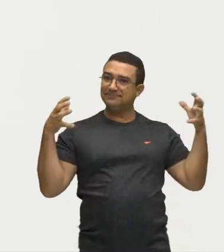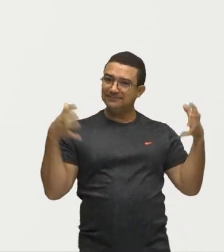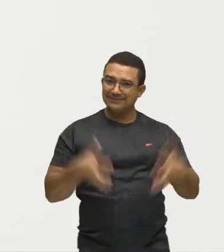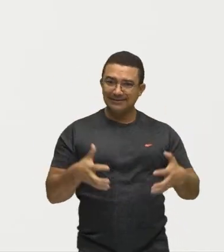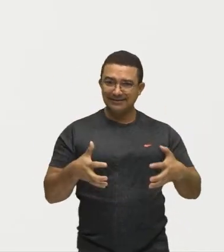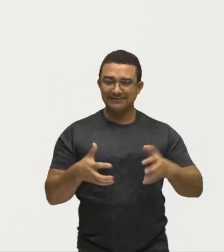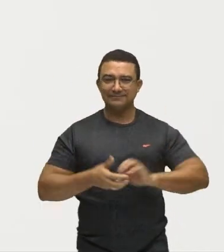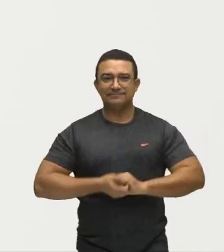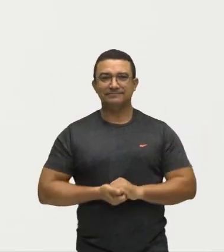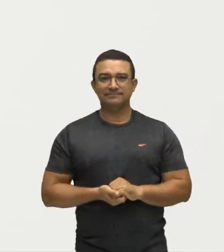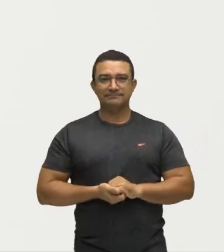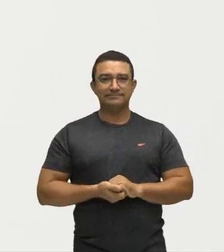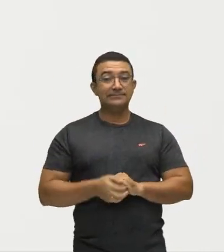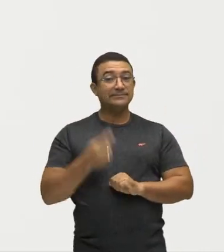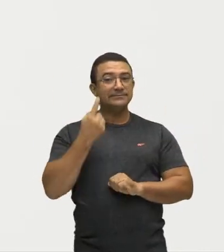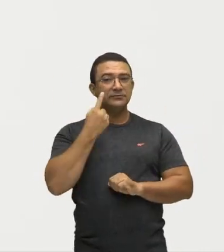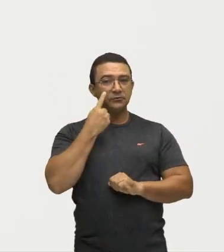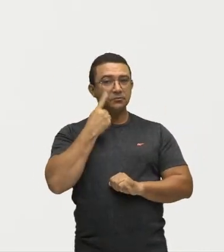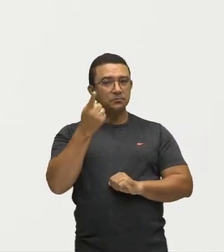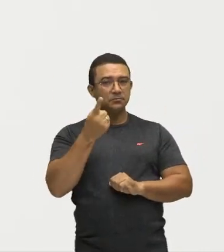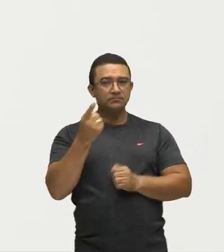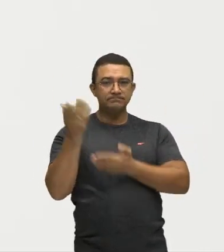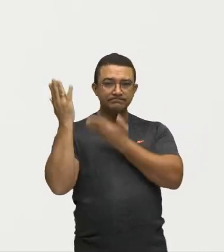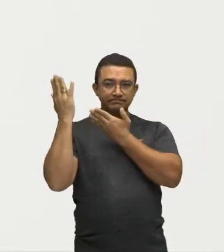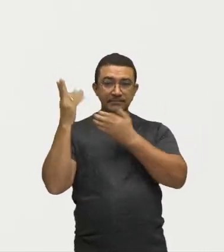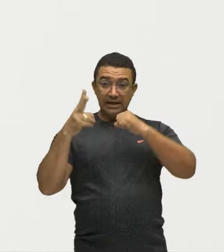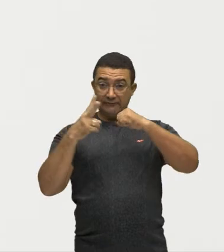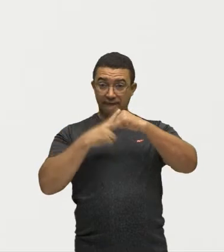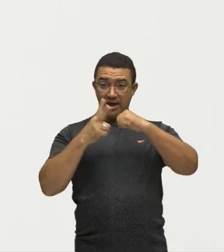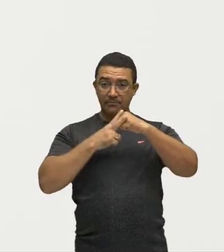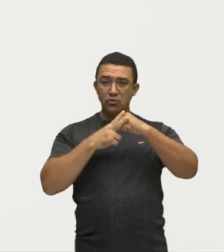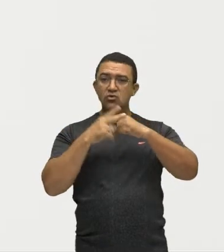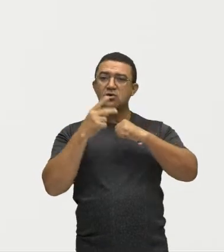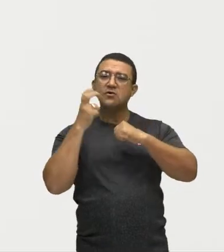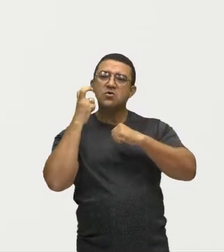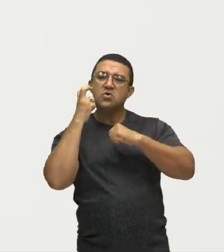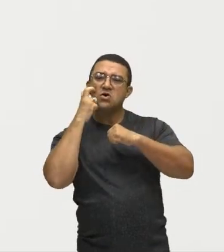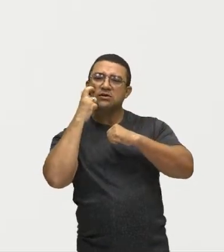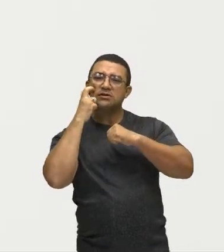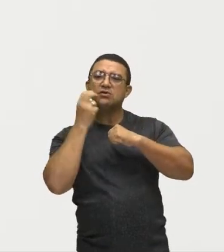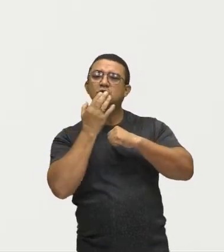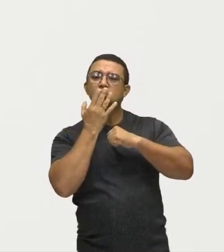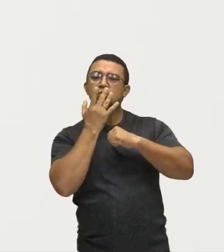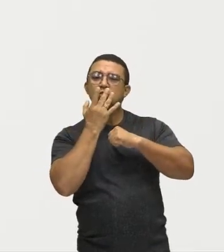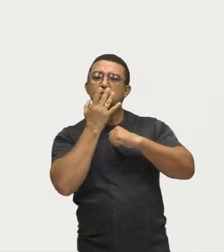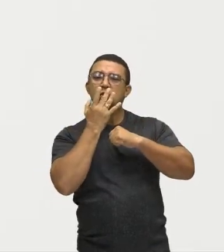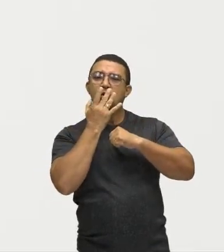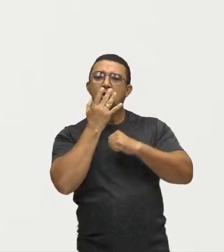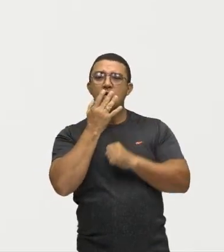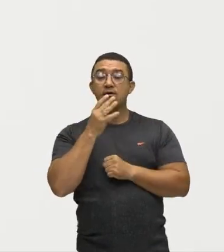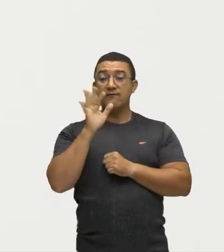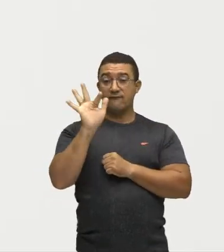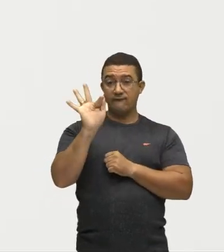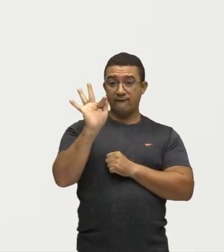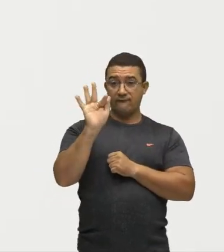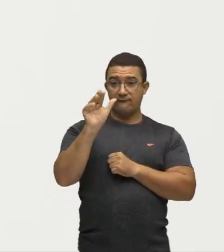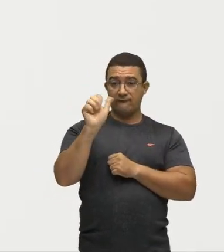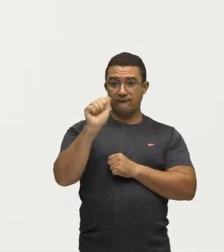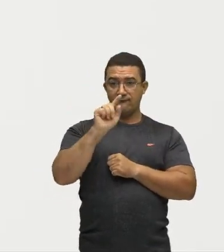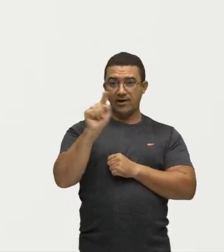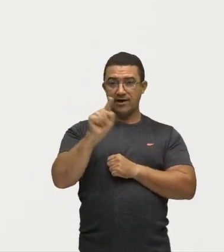temos destacado apenas um verbo, o verbo fazer. Temos o verbo na primeira oração